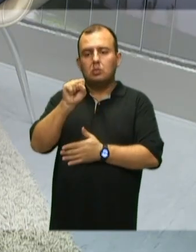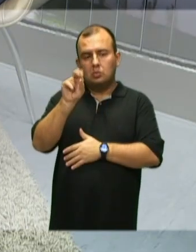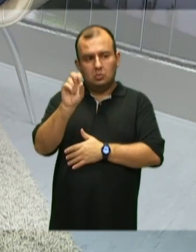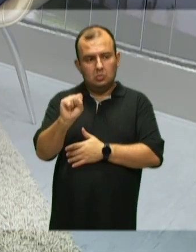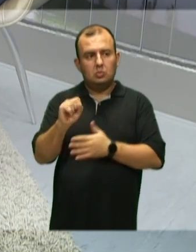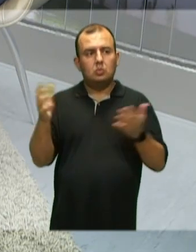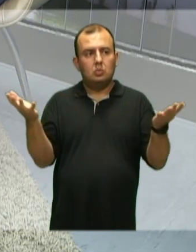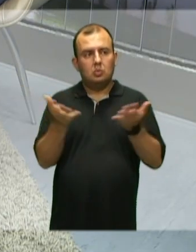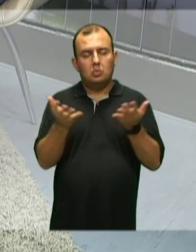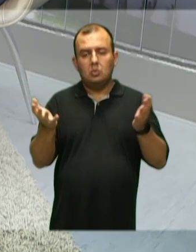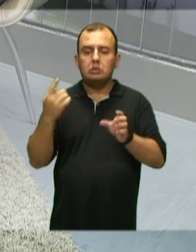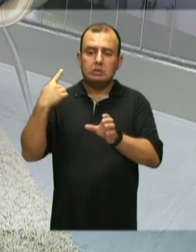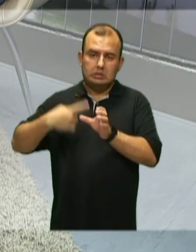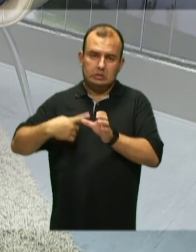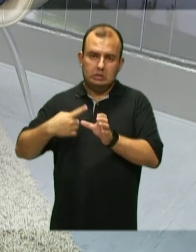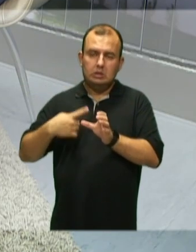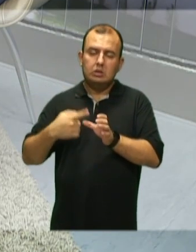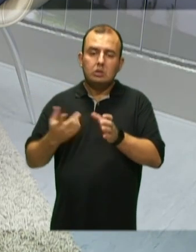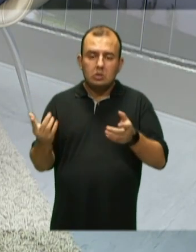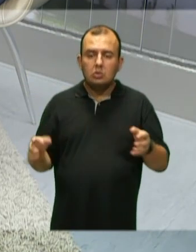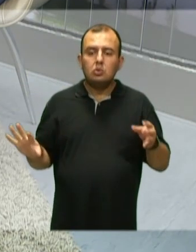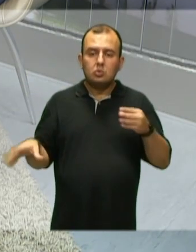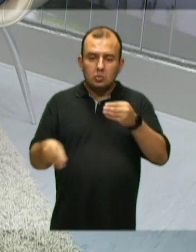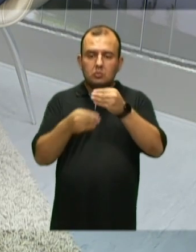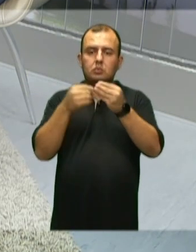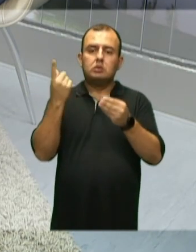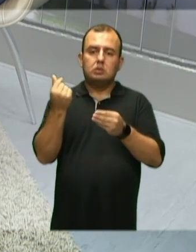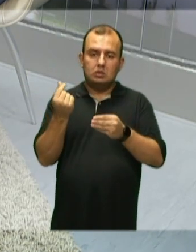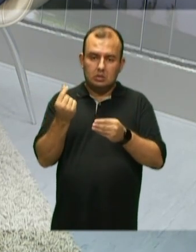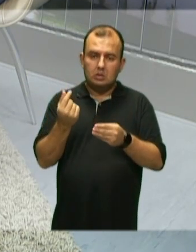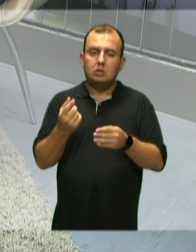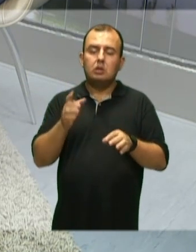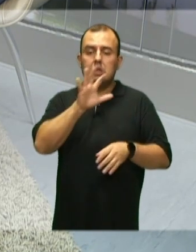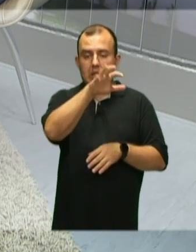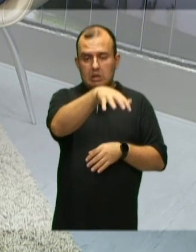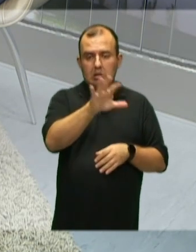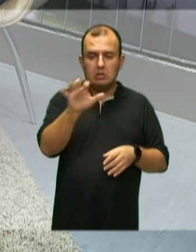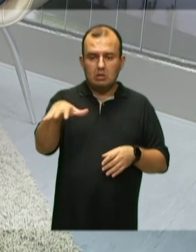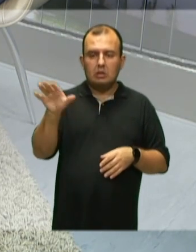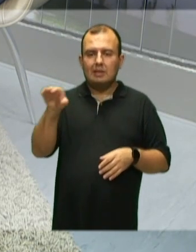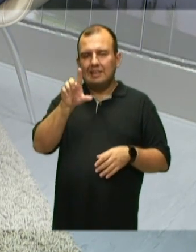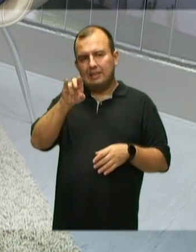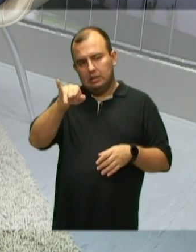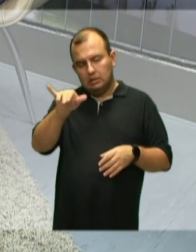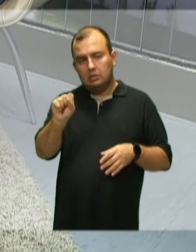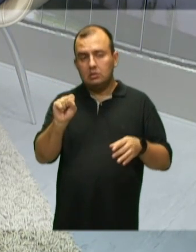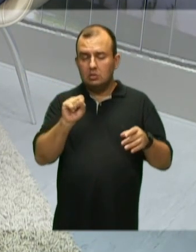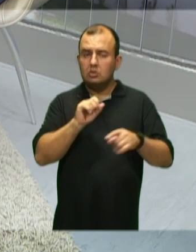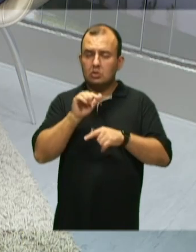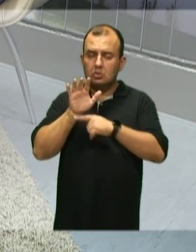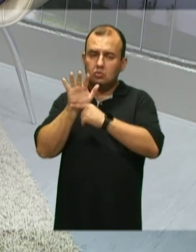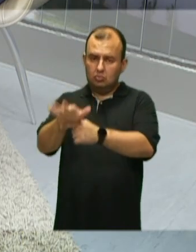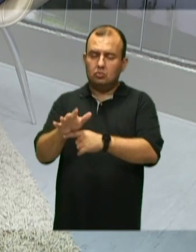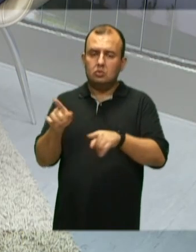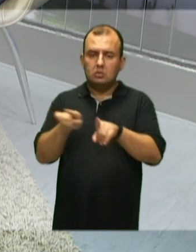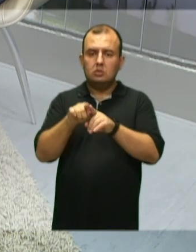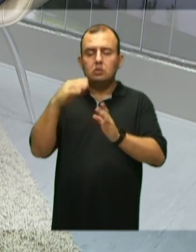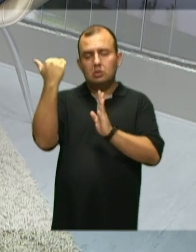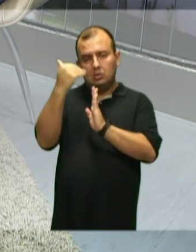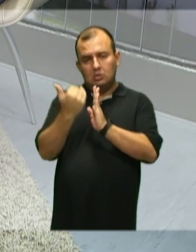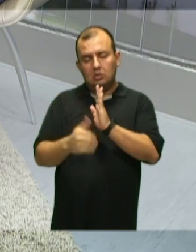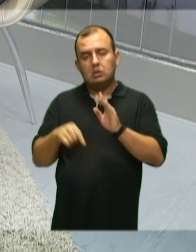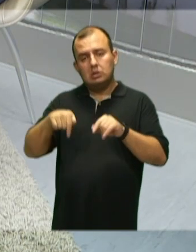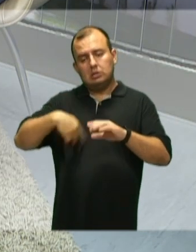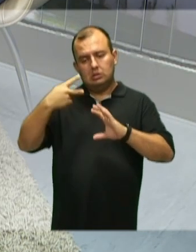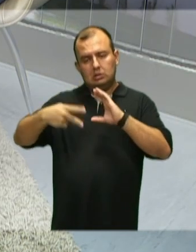hoje a nossa cidade ela faz um complemento desse valor para as clínicas que prestam esse serviço e ela foi regulamentada inclusive pela câmara para